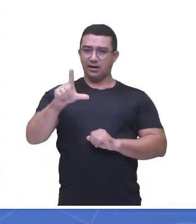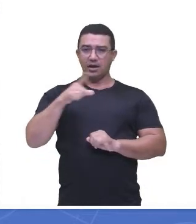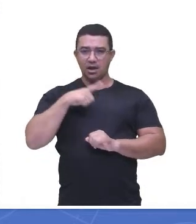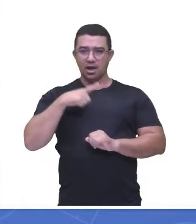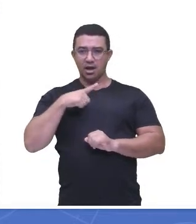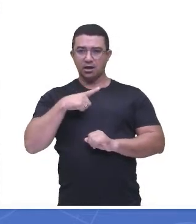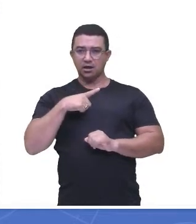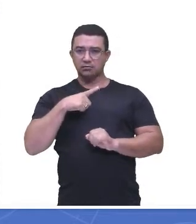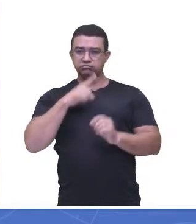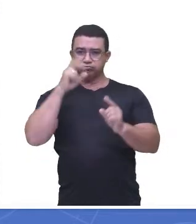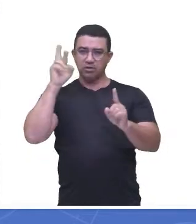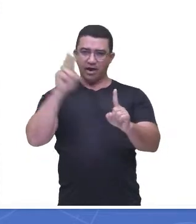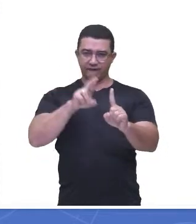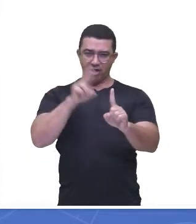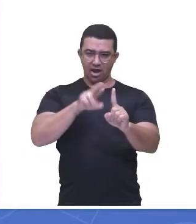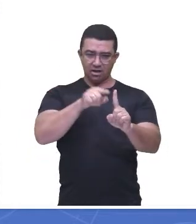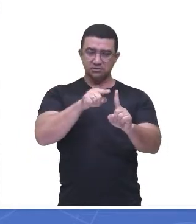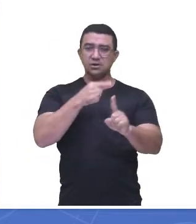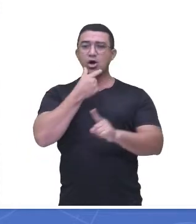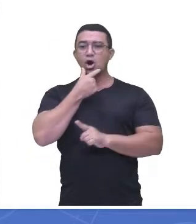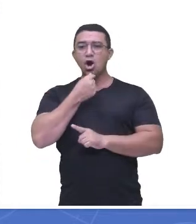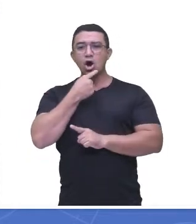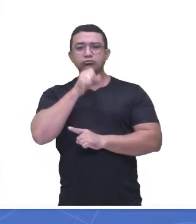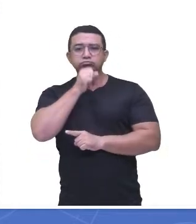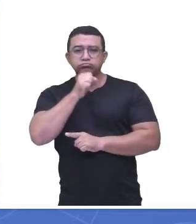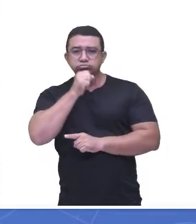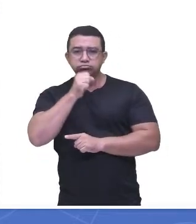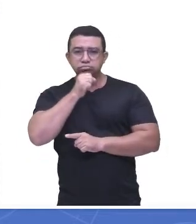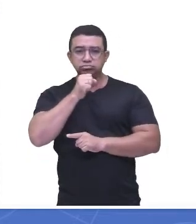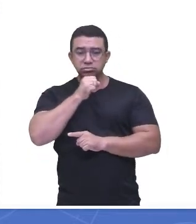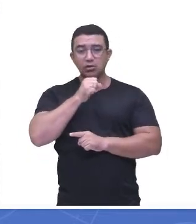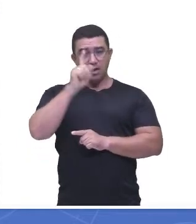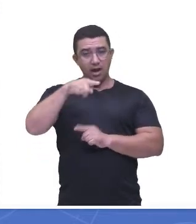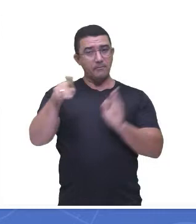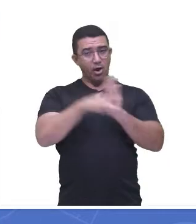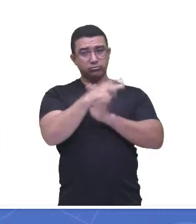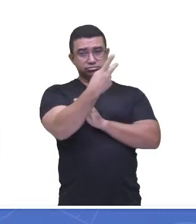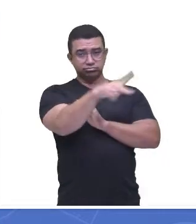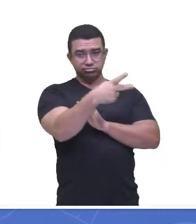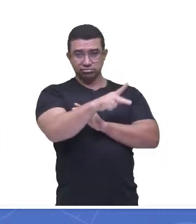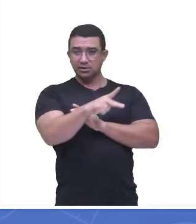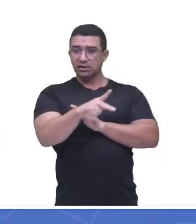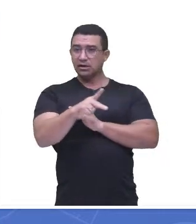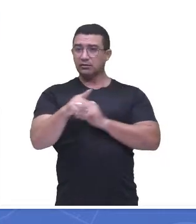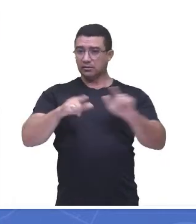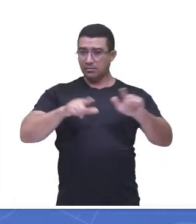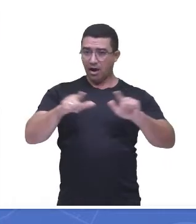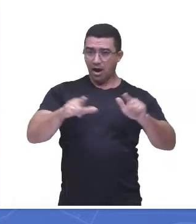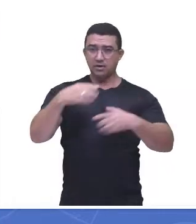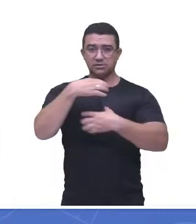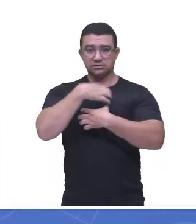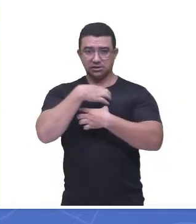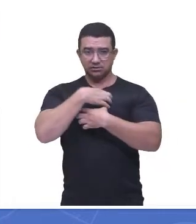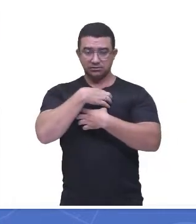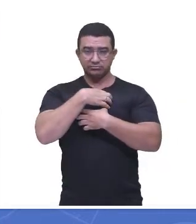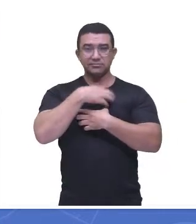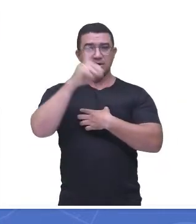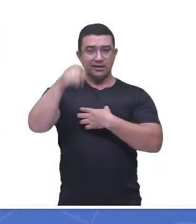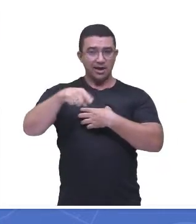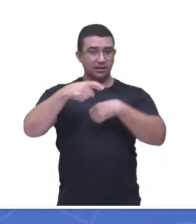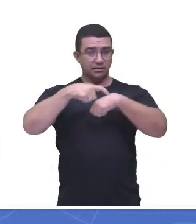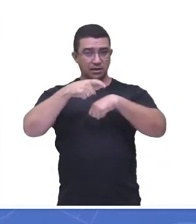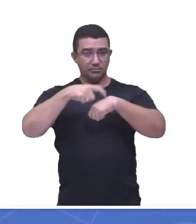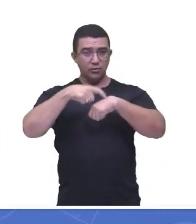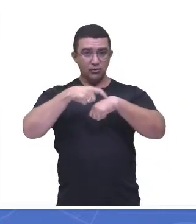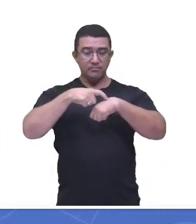idoso, pertencem estes verbos, trabalhar e sentir, pertencem ao pretérito